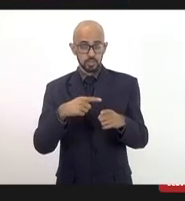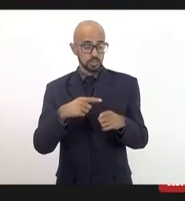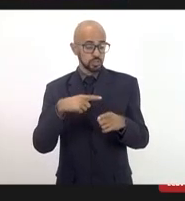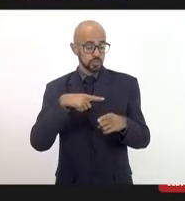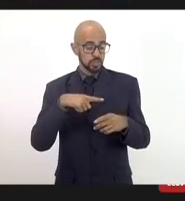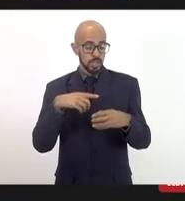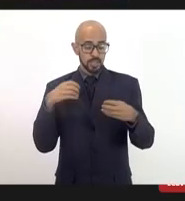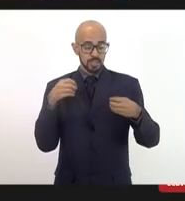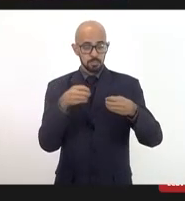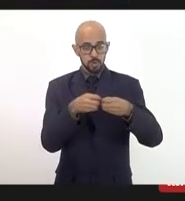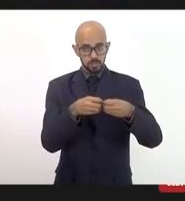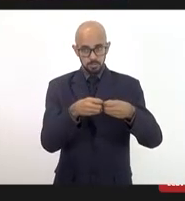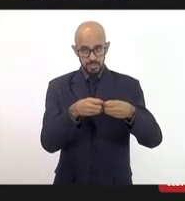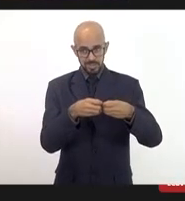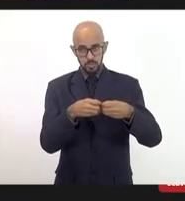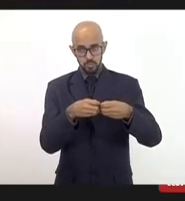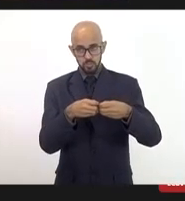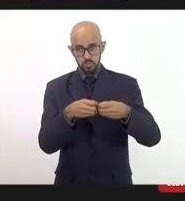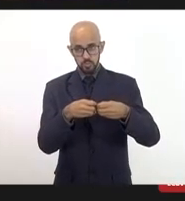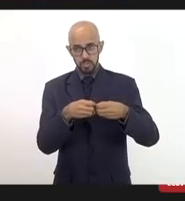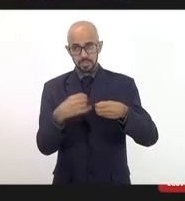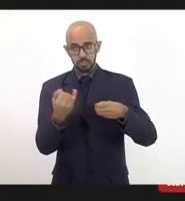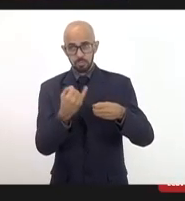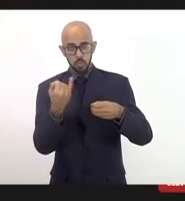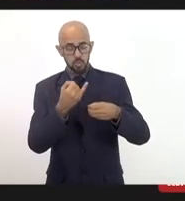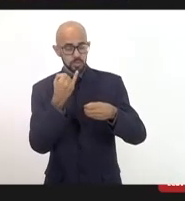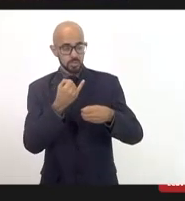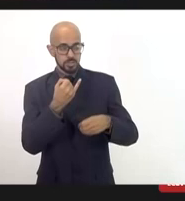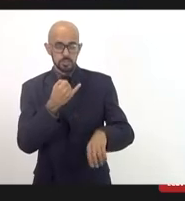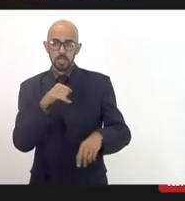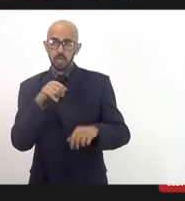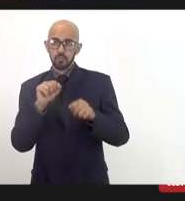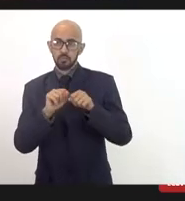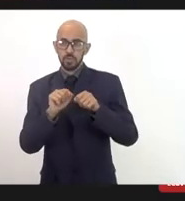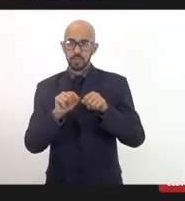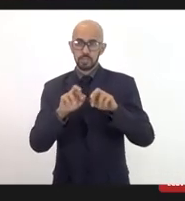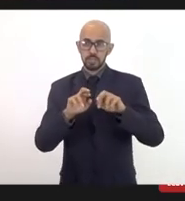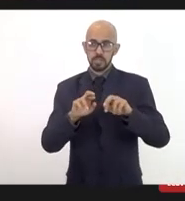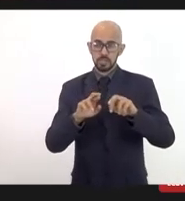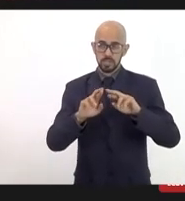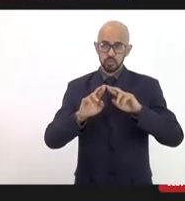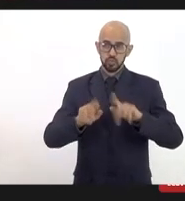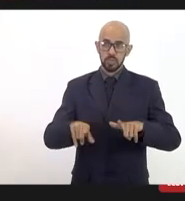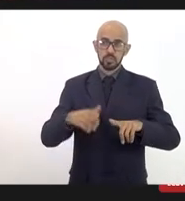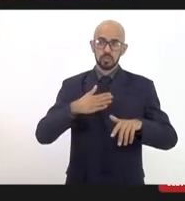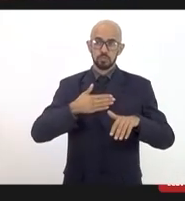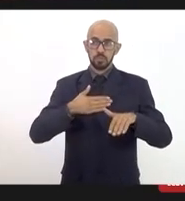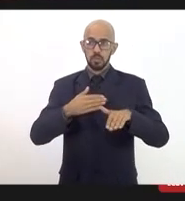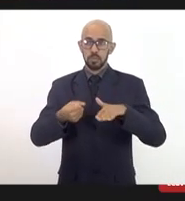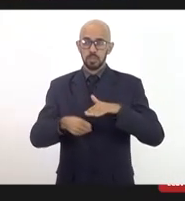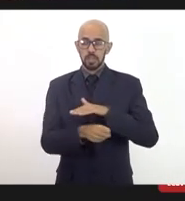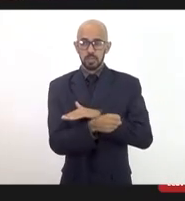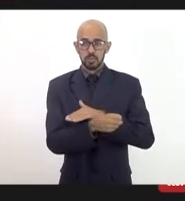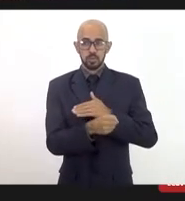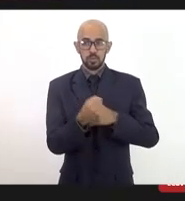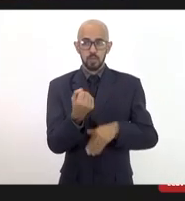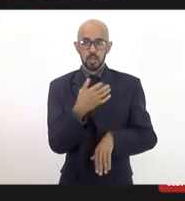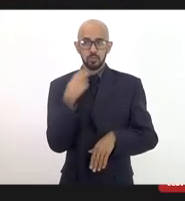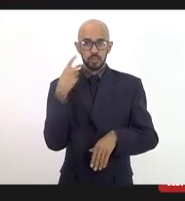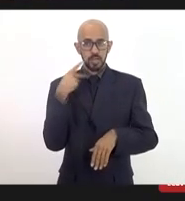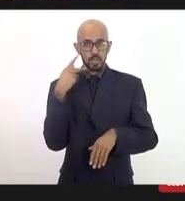que a tuberculose efetivamente fez a diferença no meu mandato. E quando o vereador Paulo Pinheiro